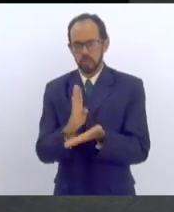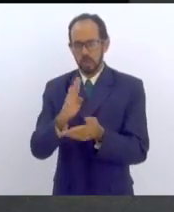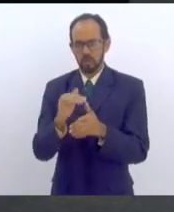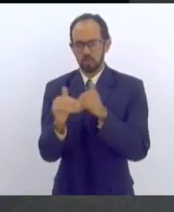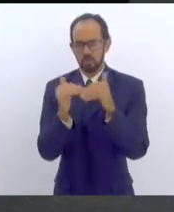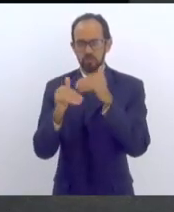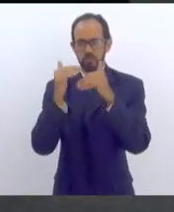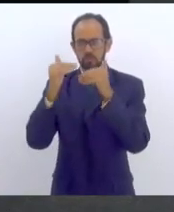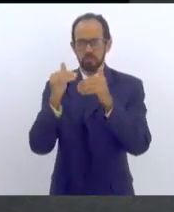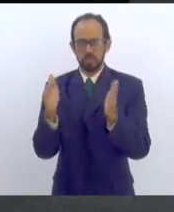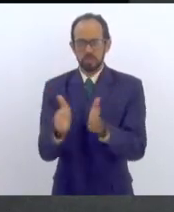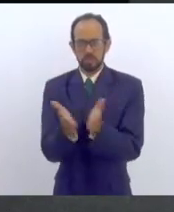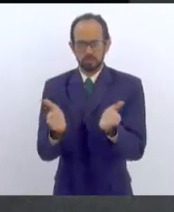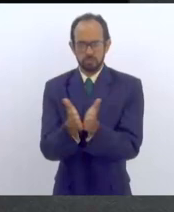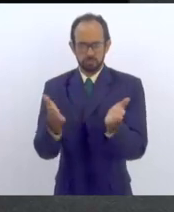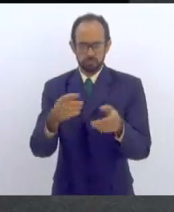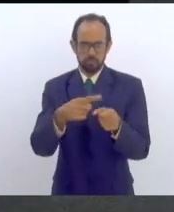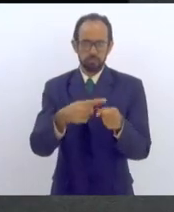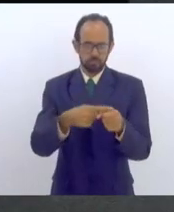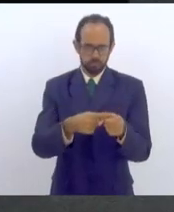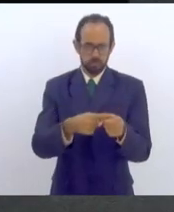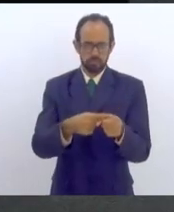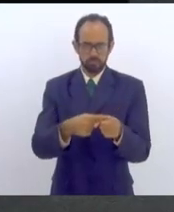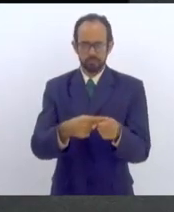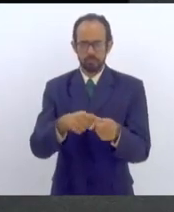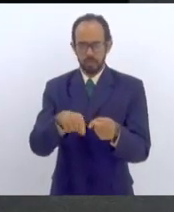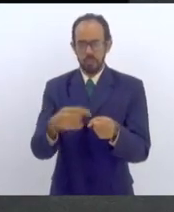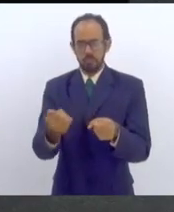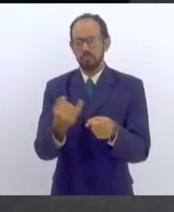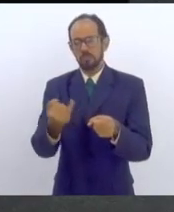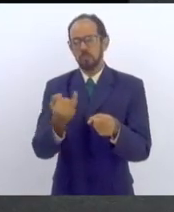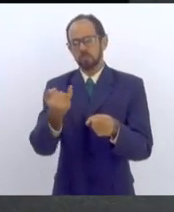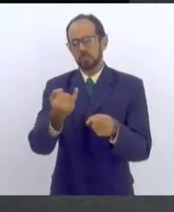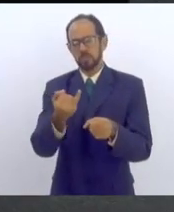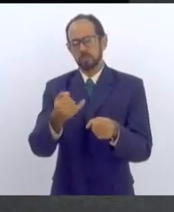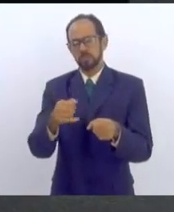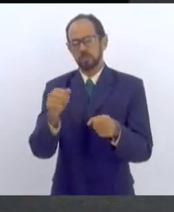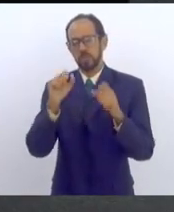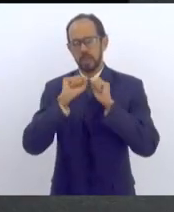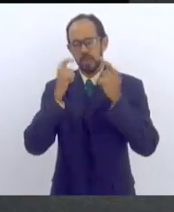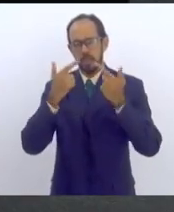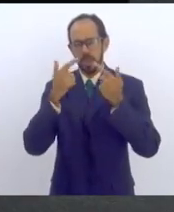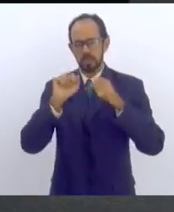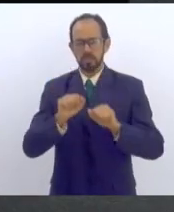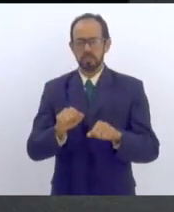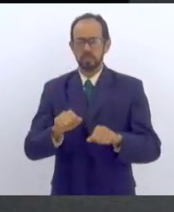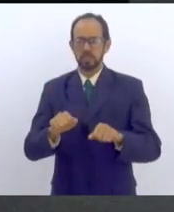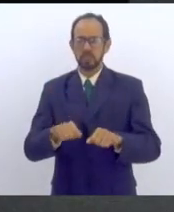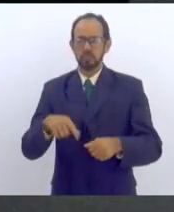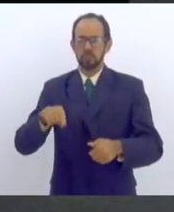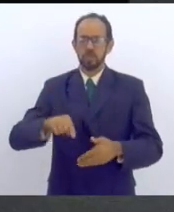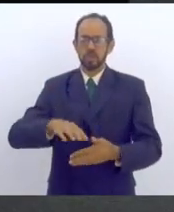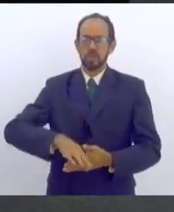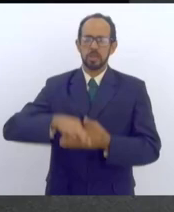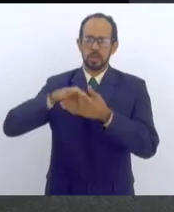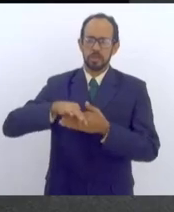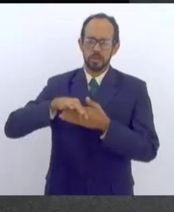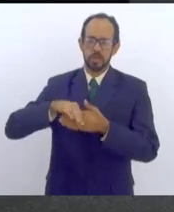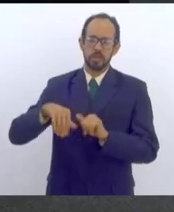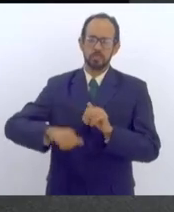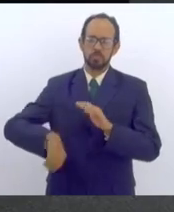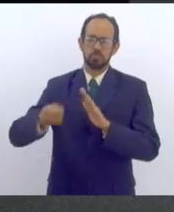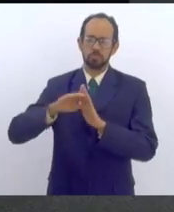desenvolvimento das periferias. Então, é muito fundamental que essa casa, que foi protagonista de processos